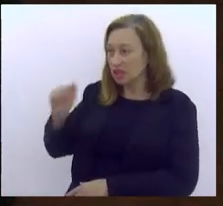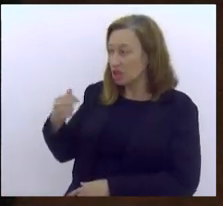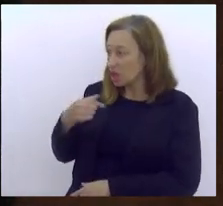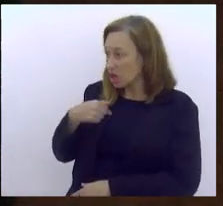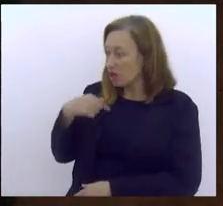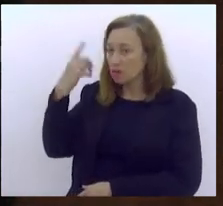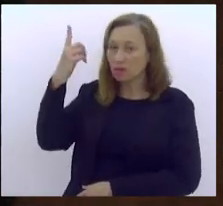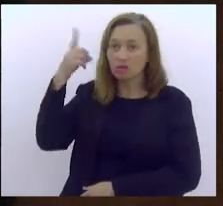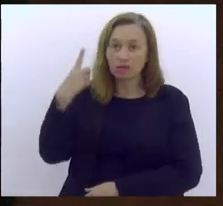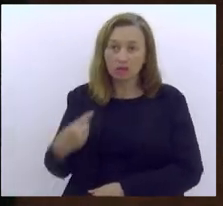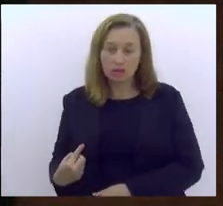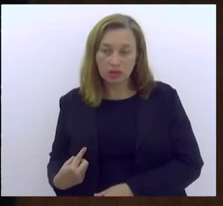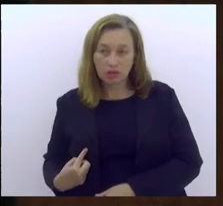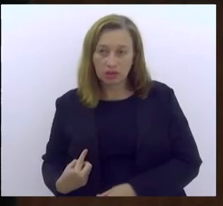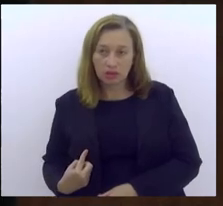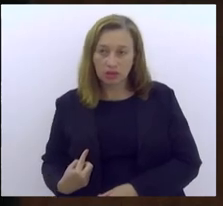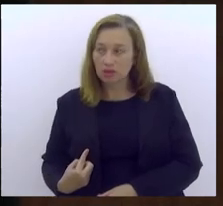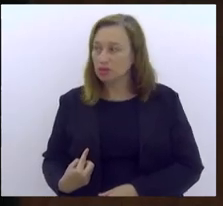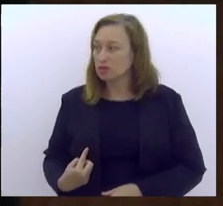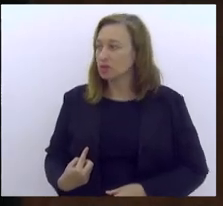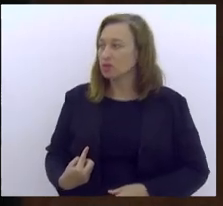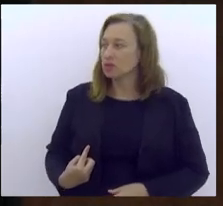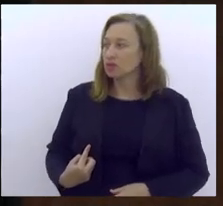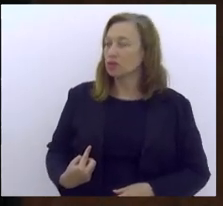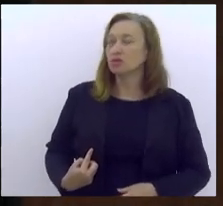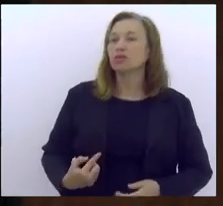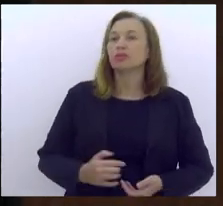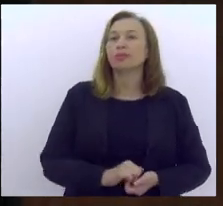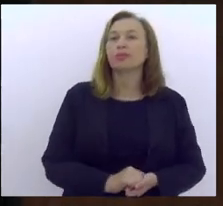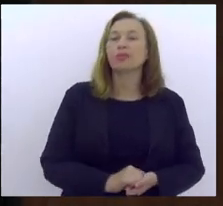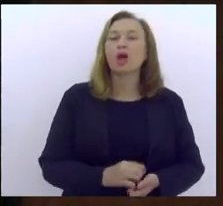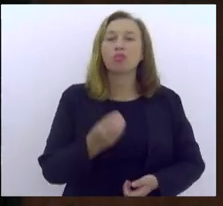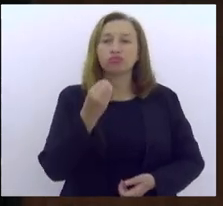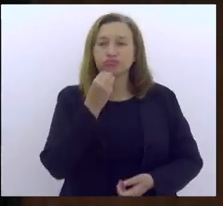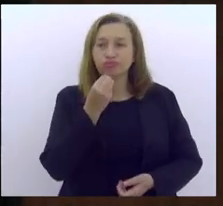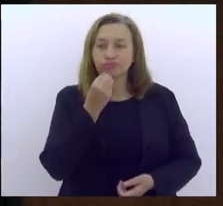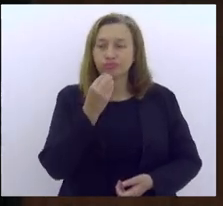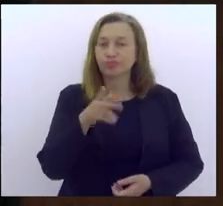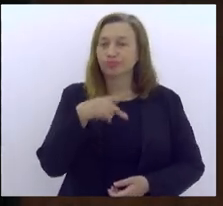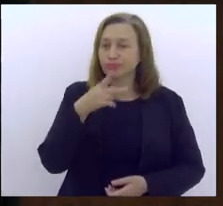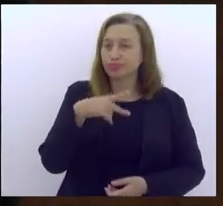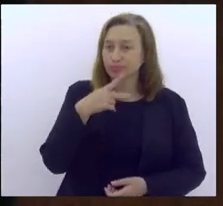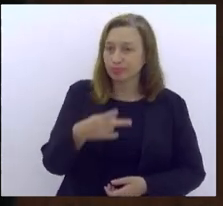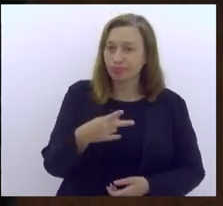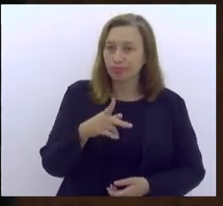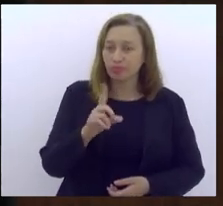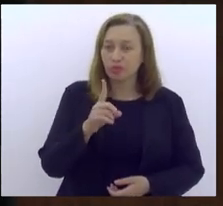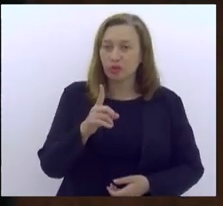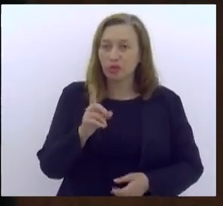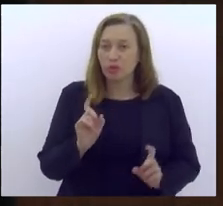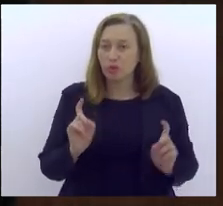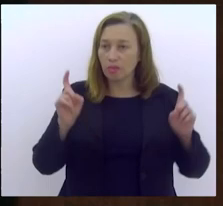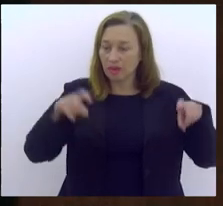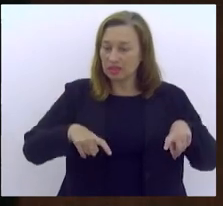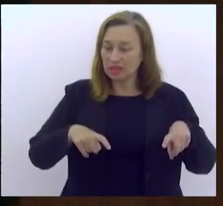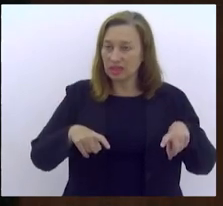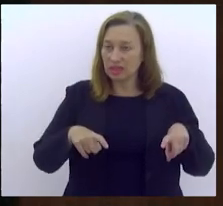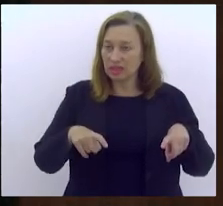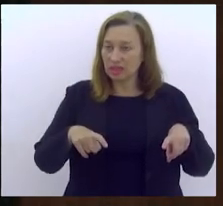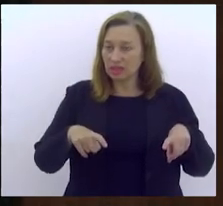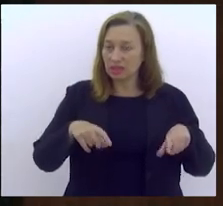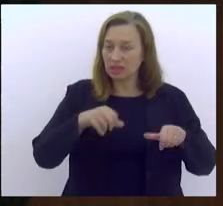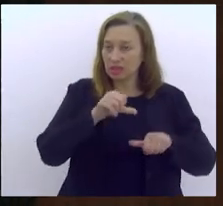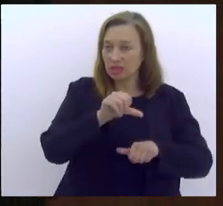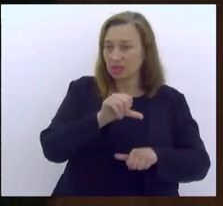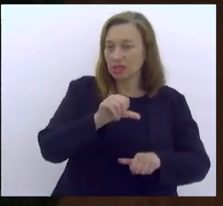deputada Dani, que a minha mandata, como eu tive diversas vezes a oportunidade de dizer, não é uma mandata cerceada aqui por